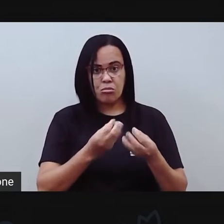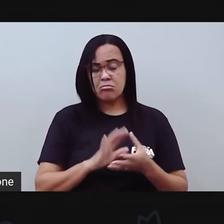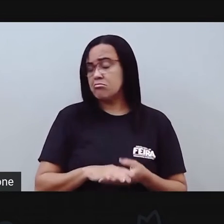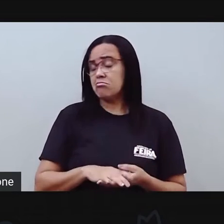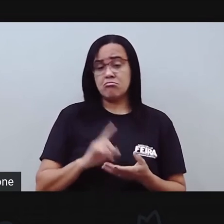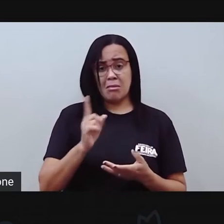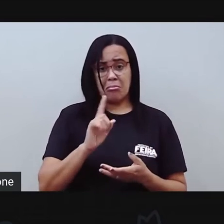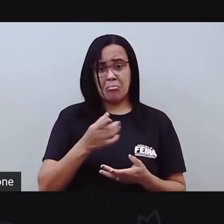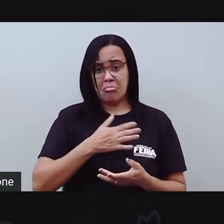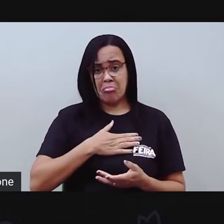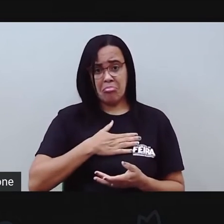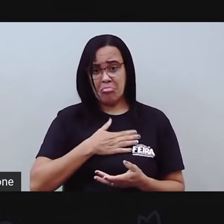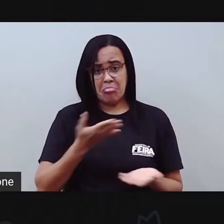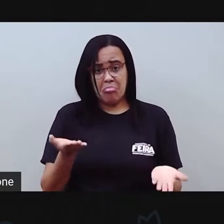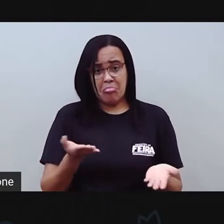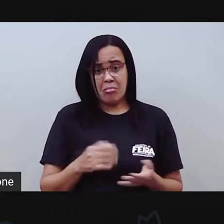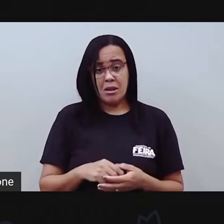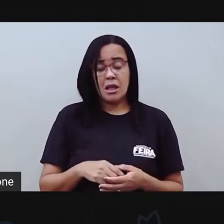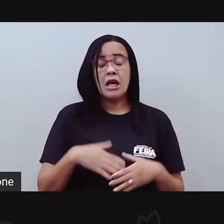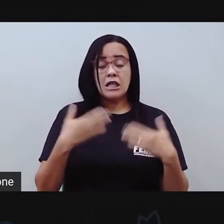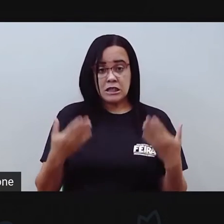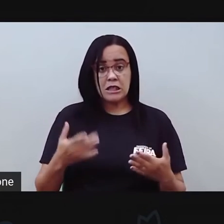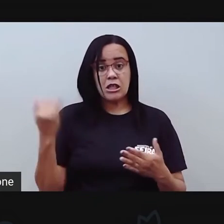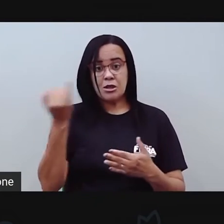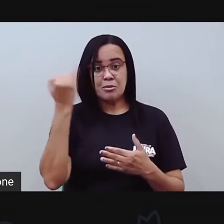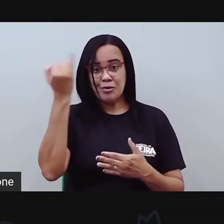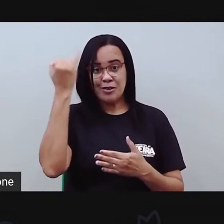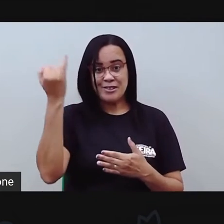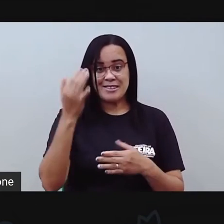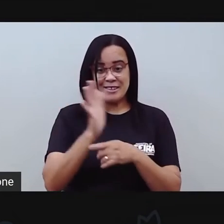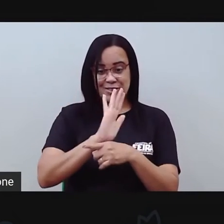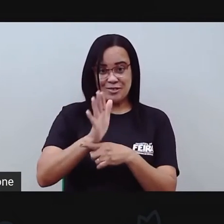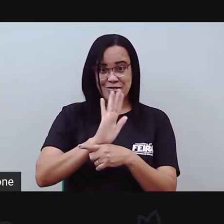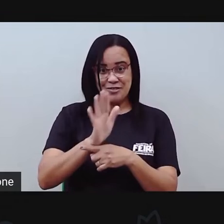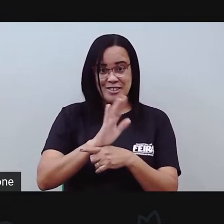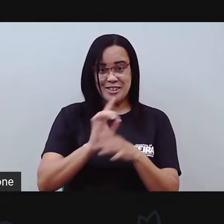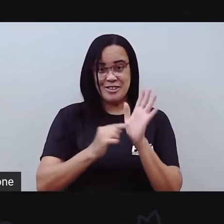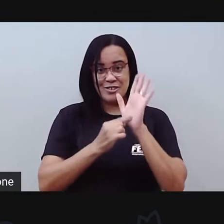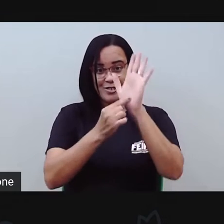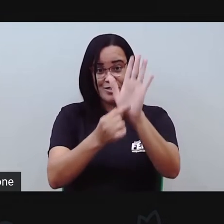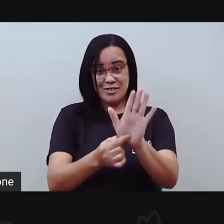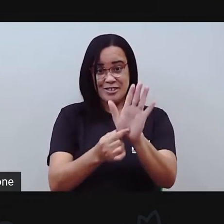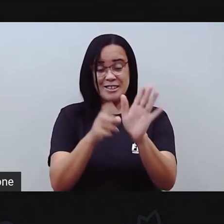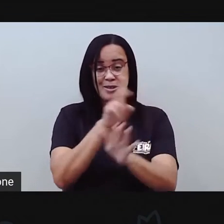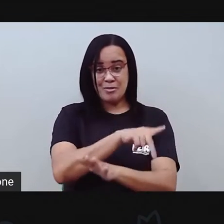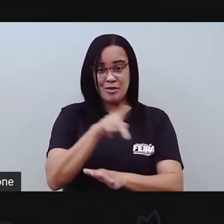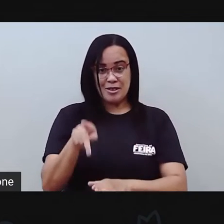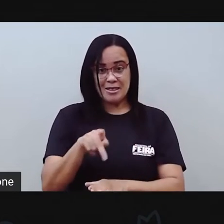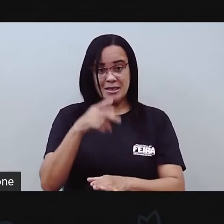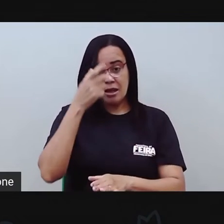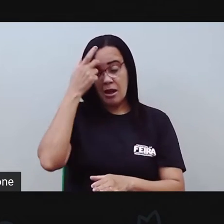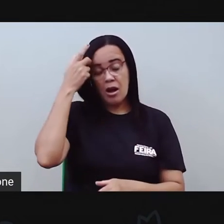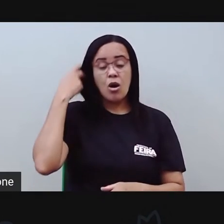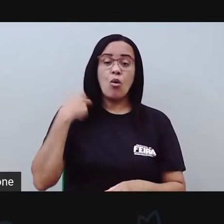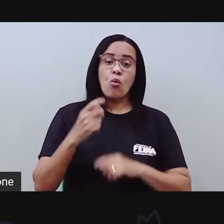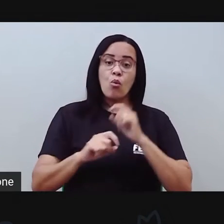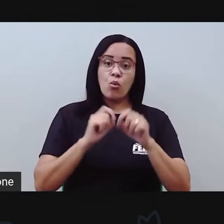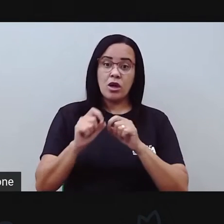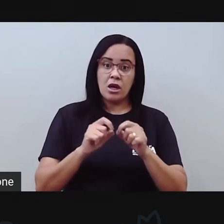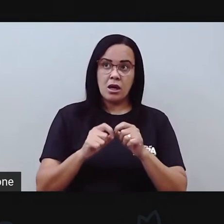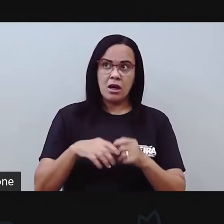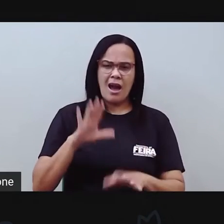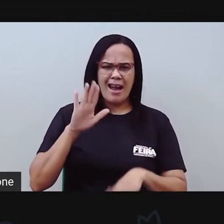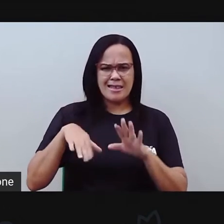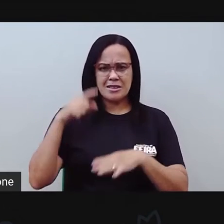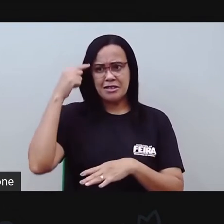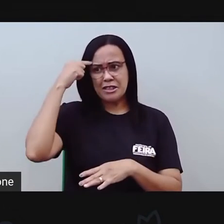Então é importante, crianças, a Pro trouxe esse vídeo para que vocês vejam, né, que nem sempre, né, nem sempre a gente consegue ter uma